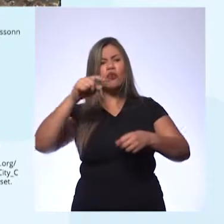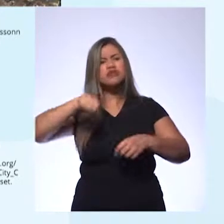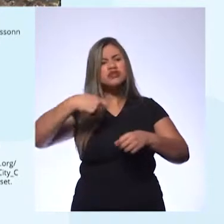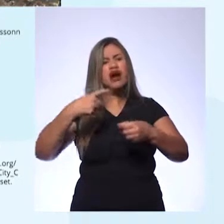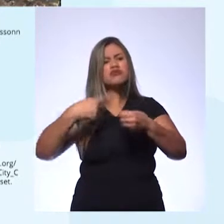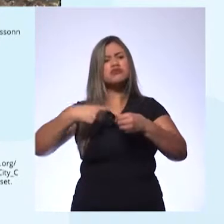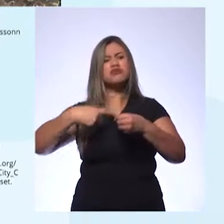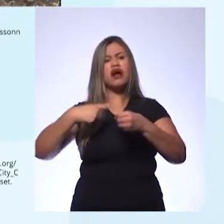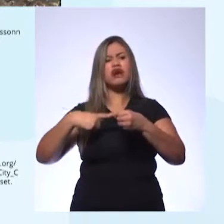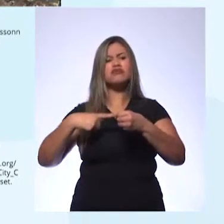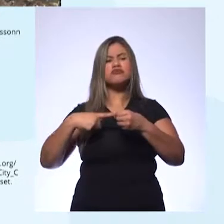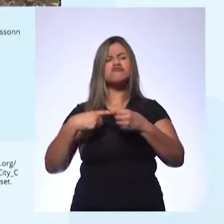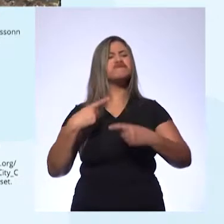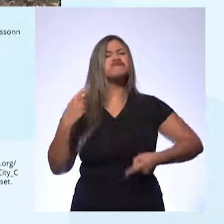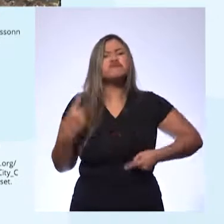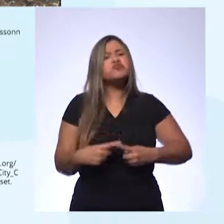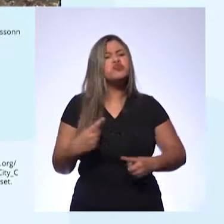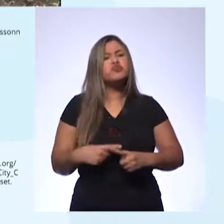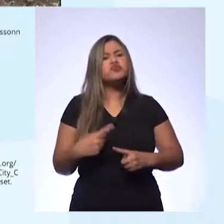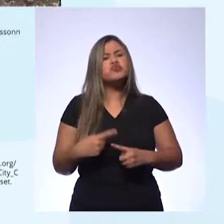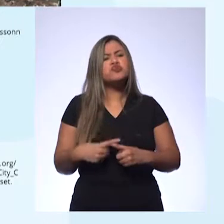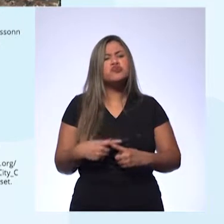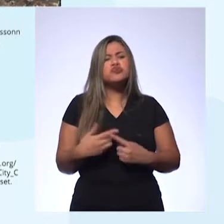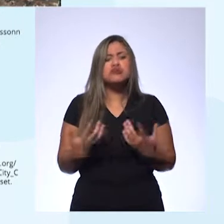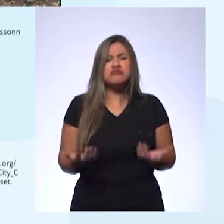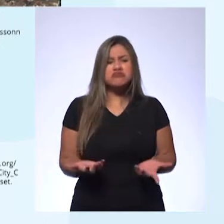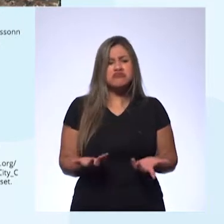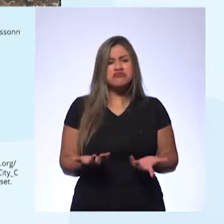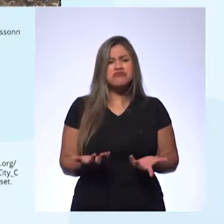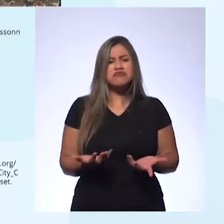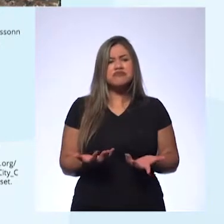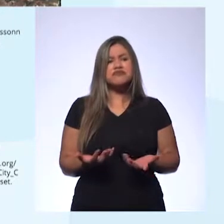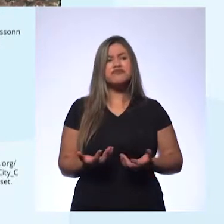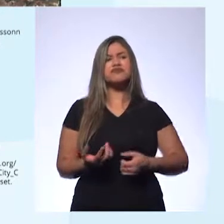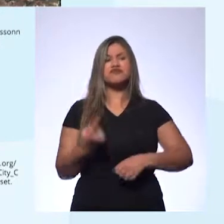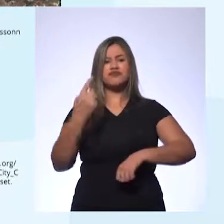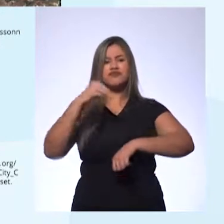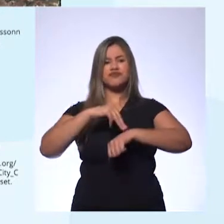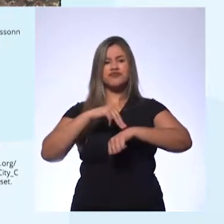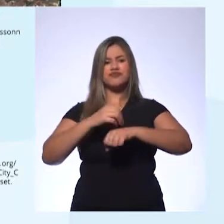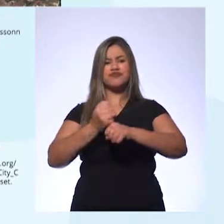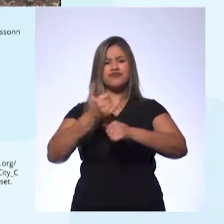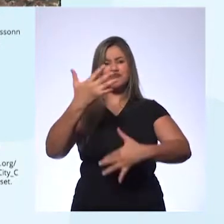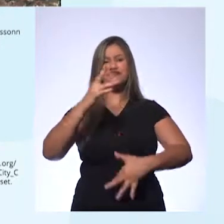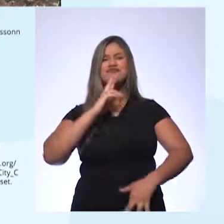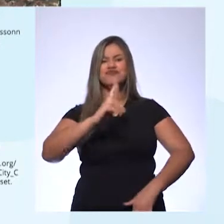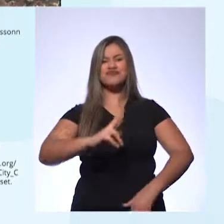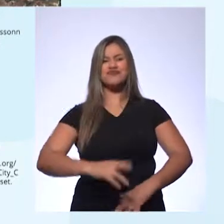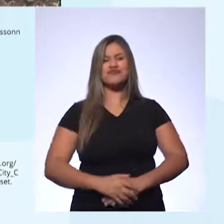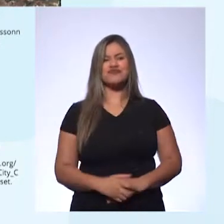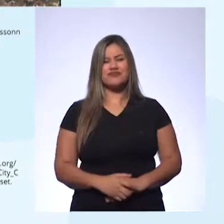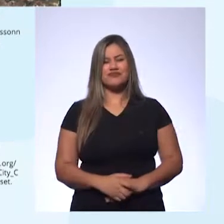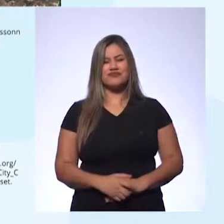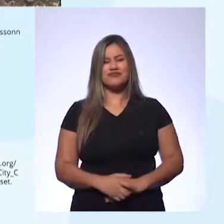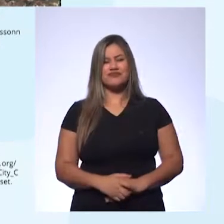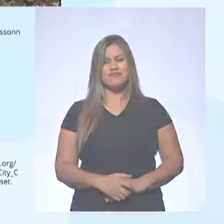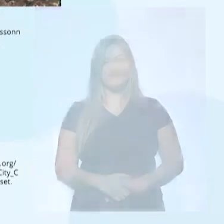faz com que suas três imagens sejam definidas como cidades eu vou deixar um minuto no chat